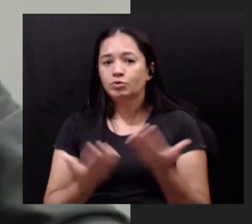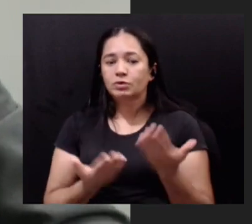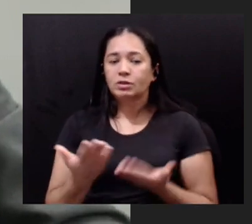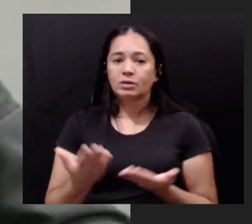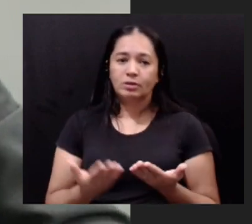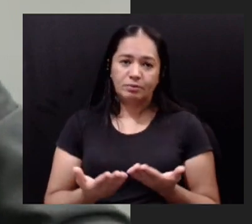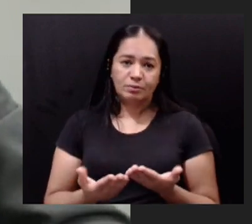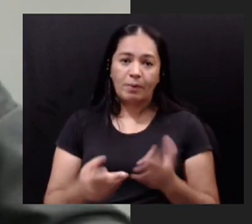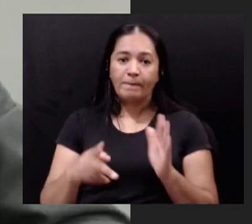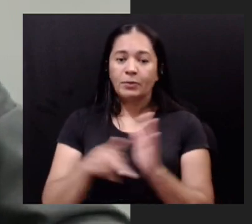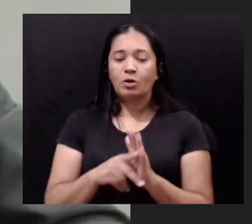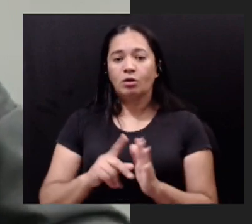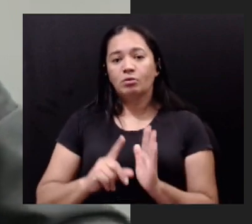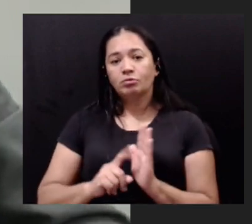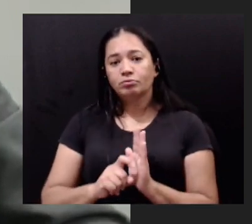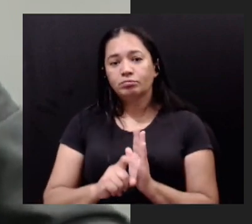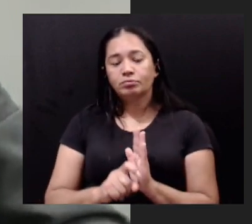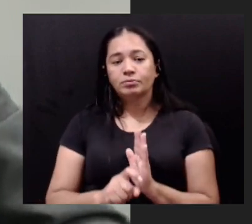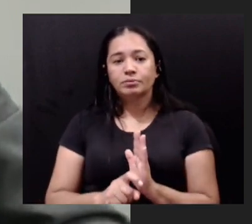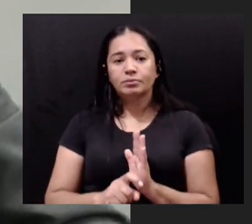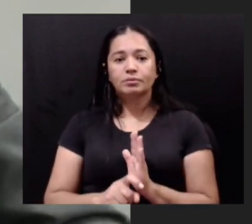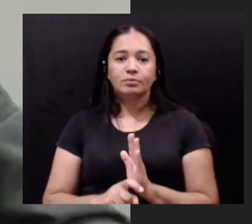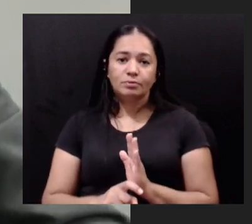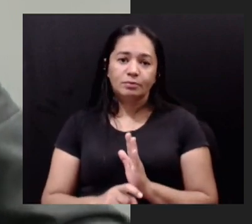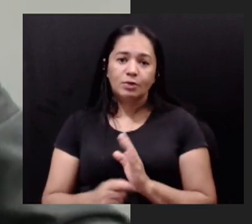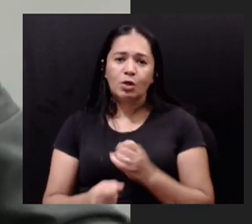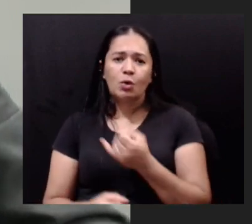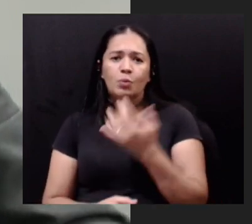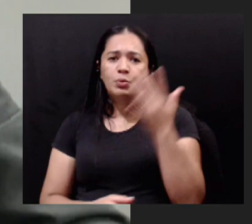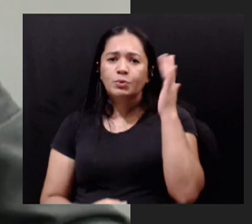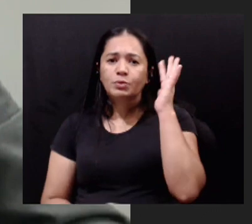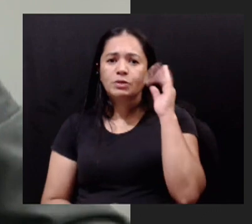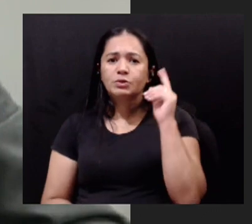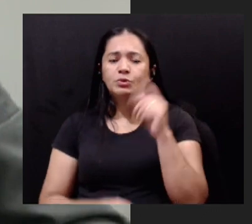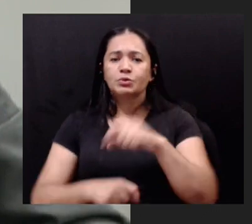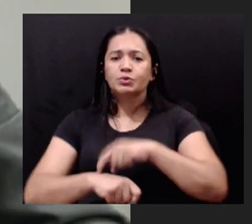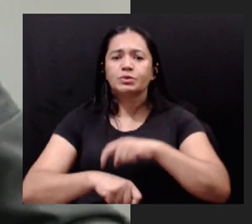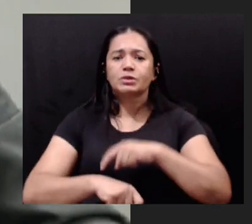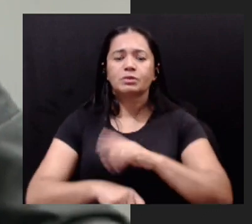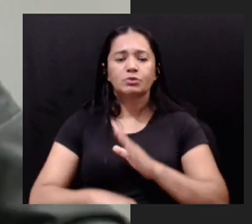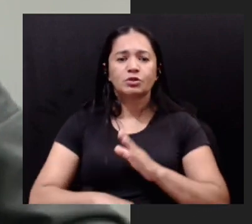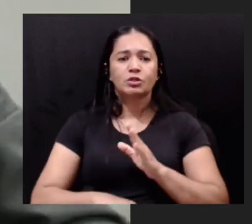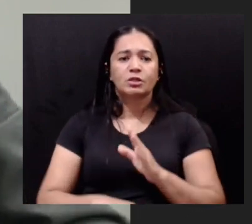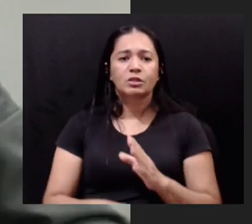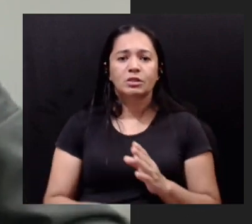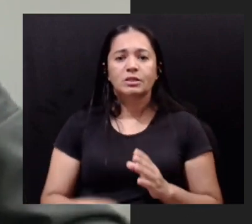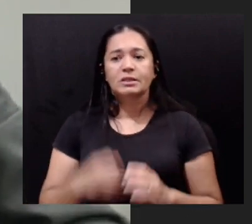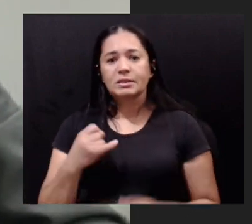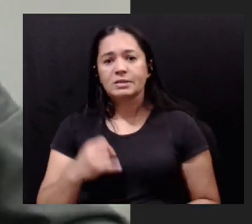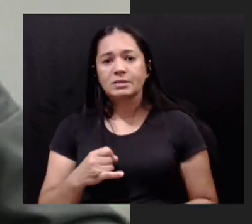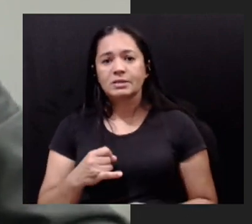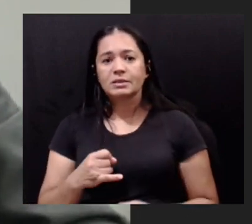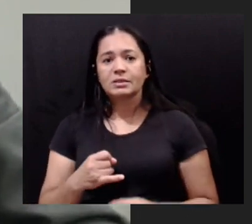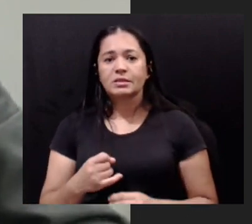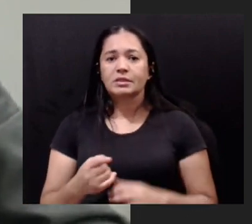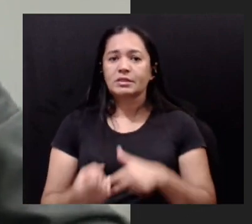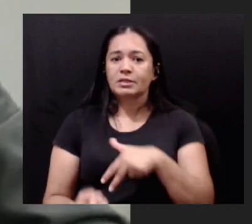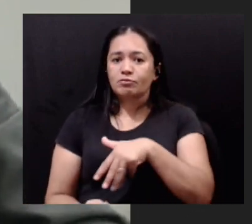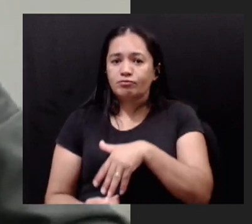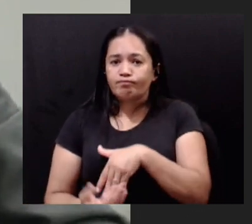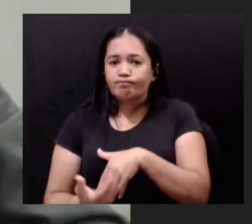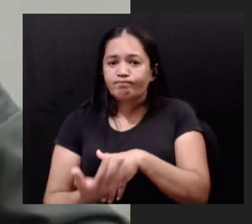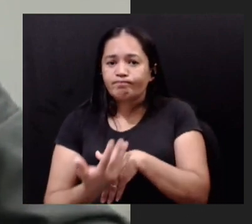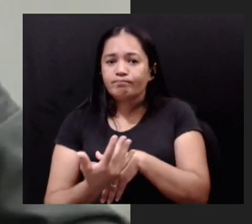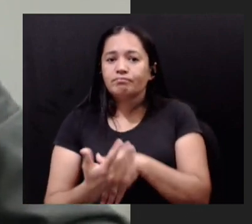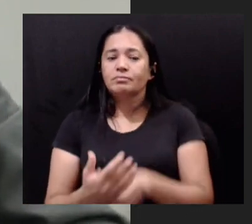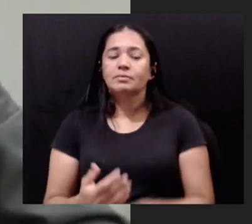bactéria e há quanto tempo, né, para saber se a gente está diante de uma prima infecção ou se é uma reinfecção, né, que vai ser